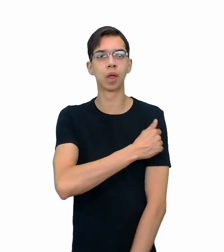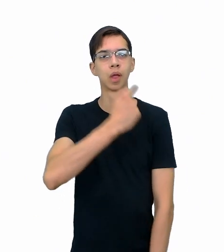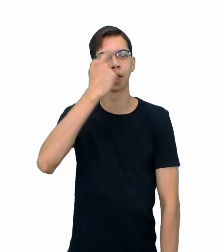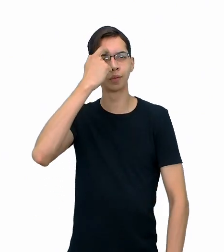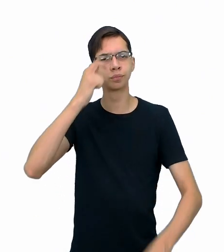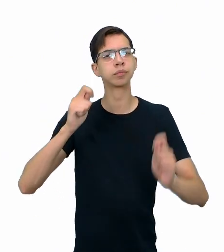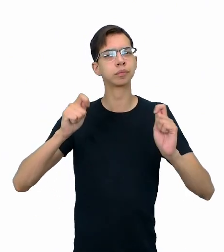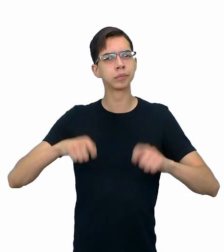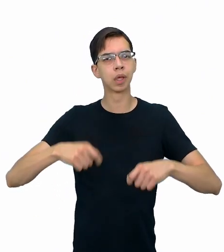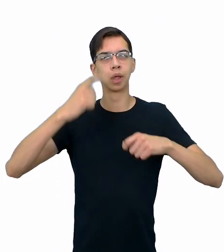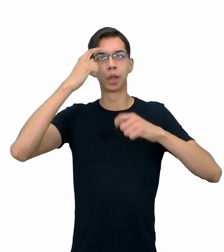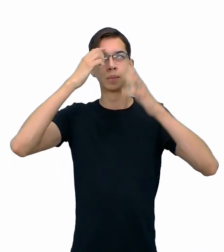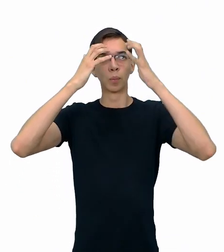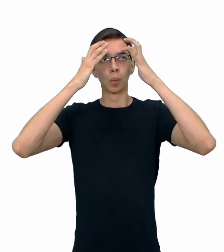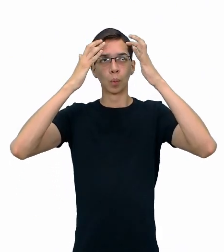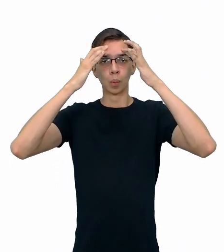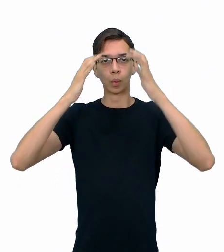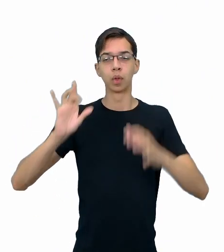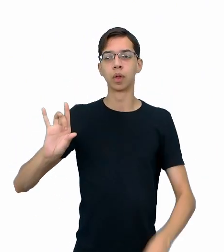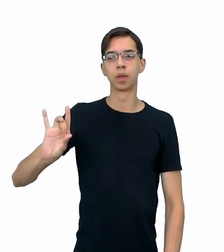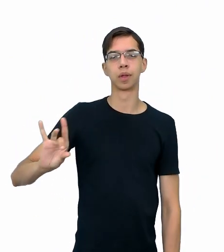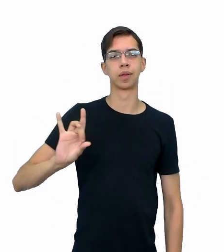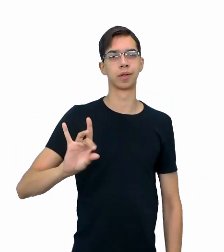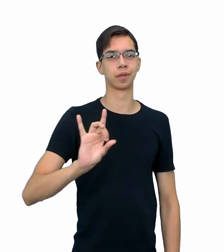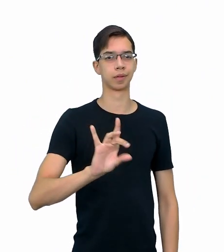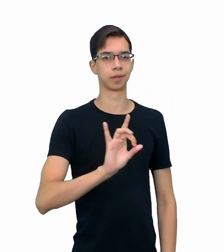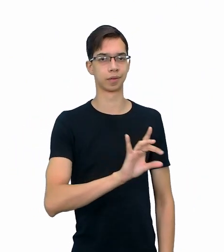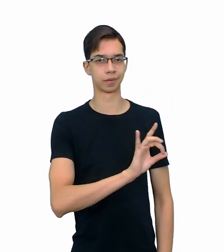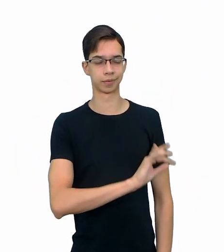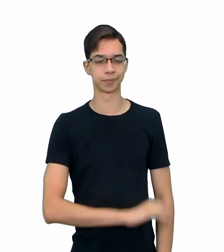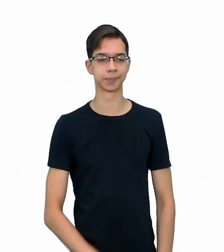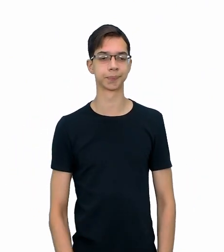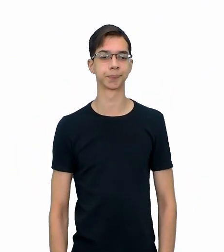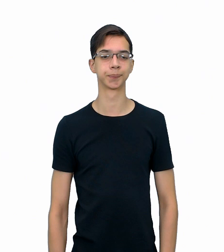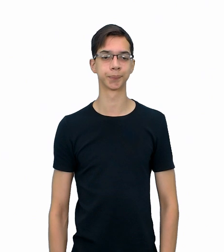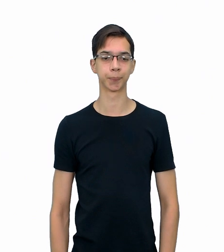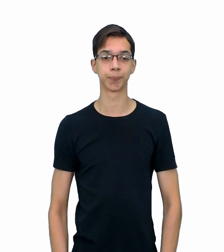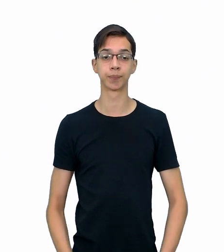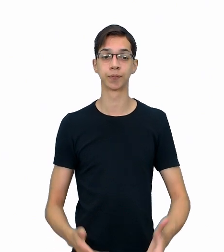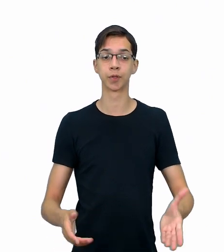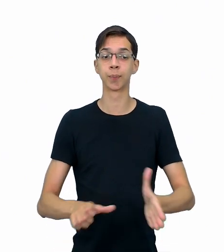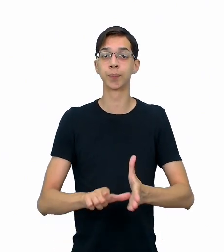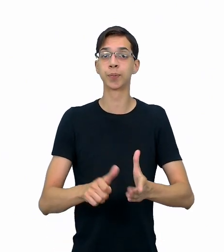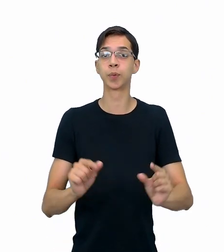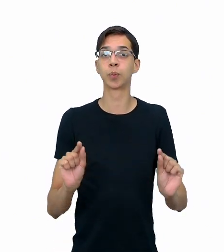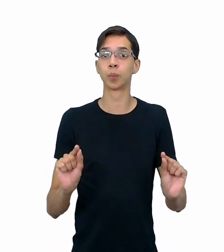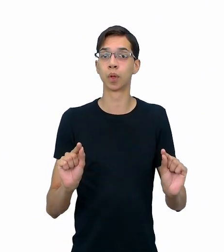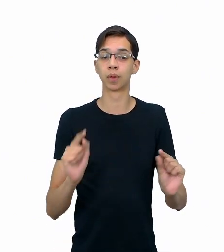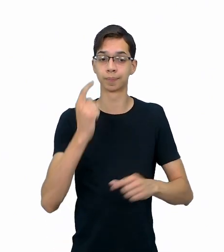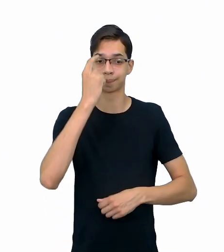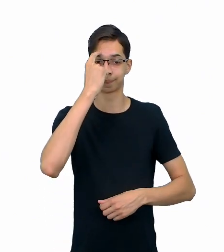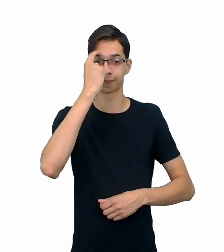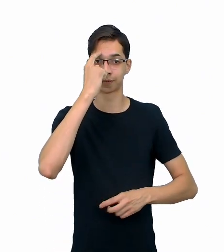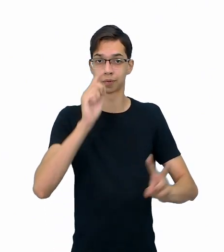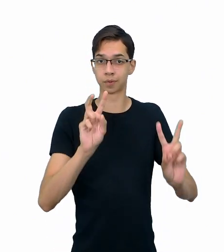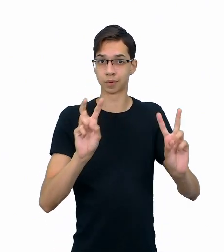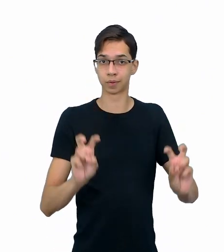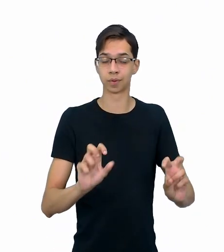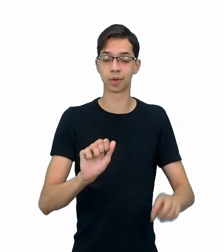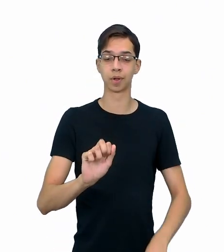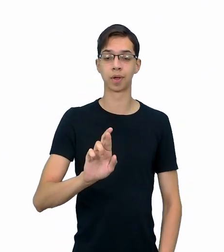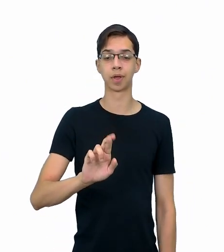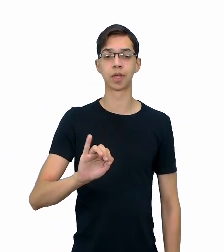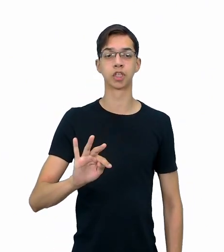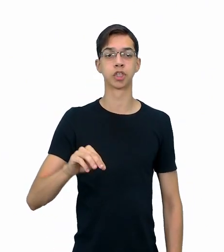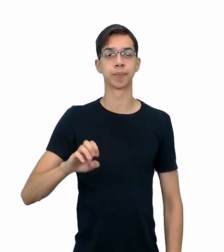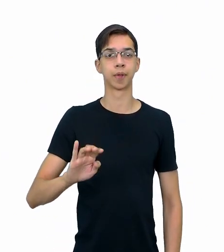próprios raciocínios. Então, o primeiro percurso escolhido, ele teve foco aí no pensamento aritmético, o papel que